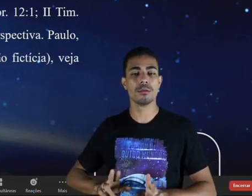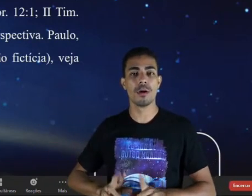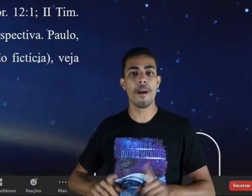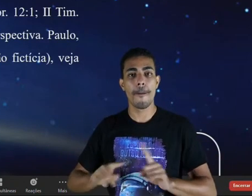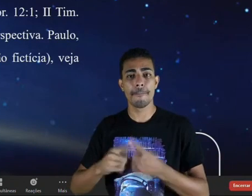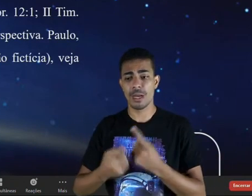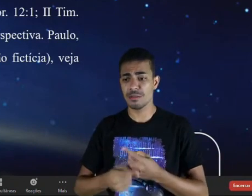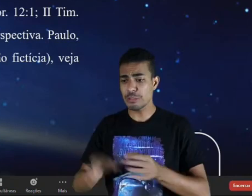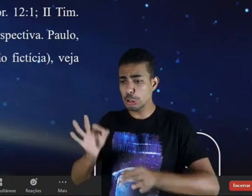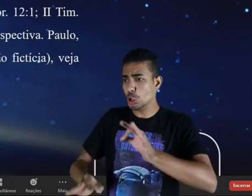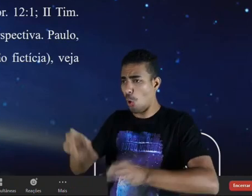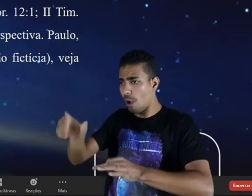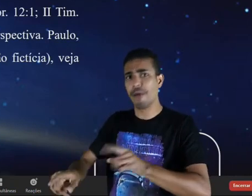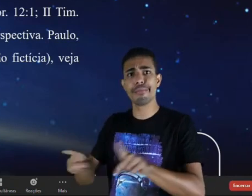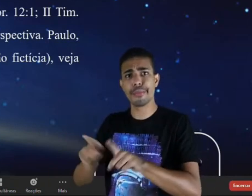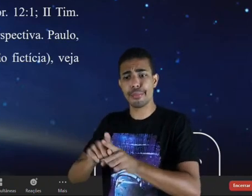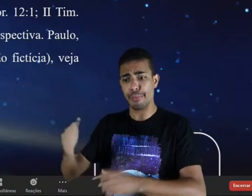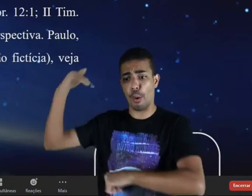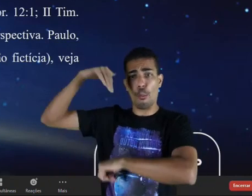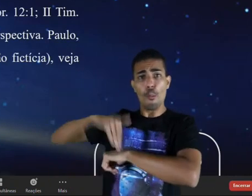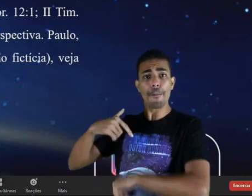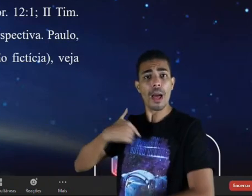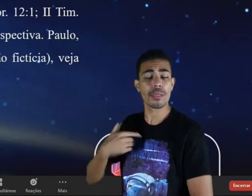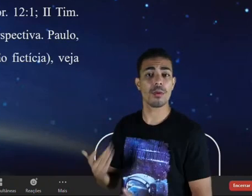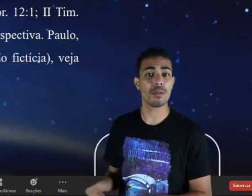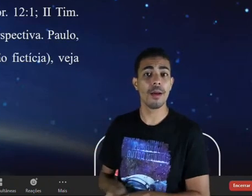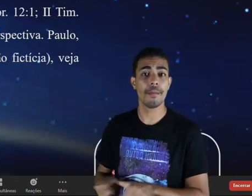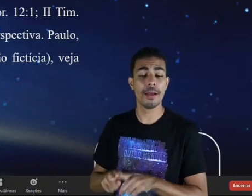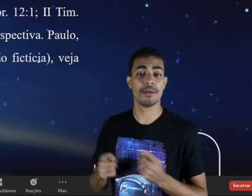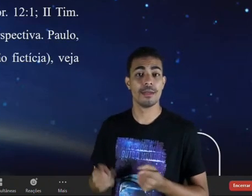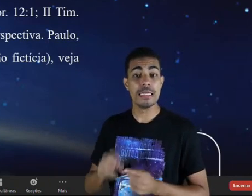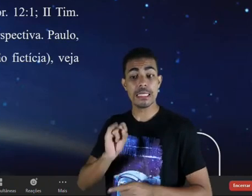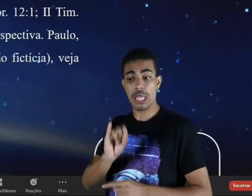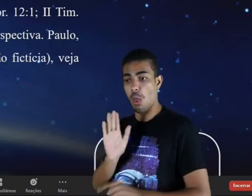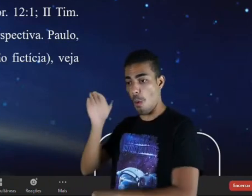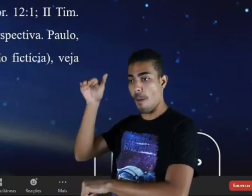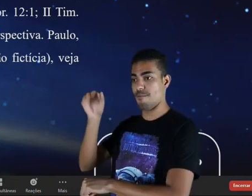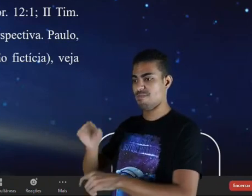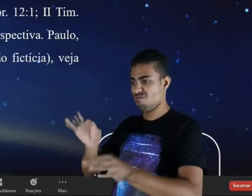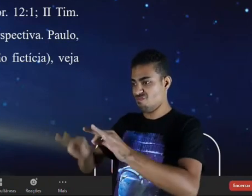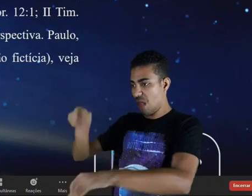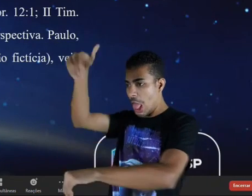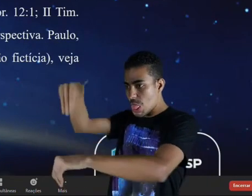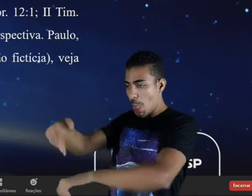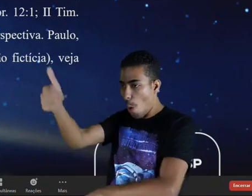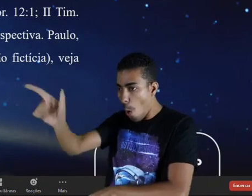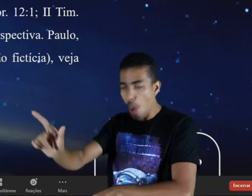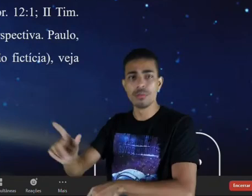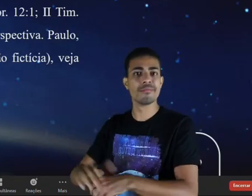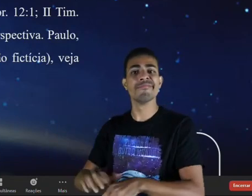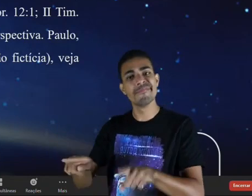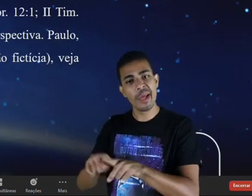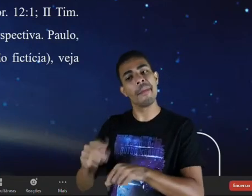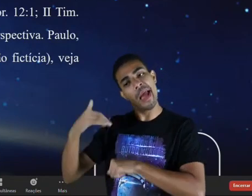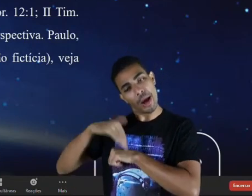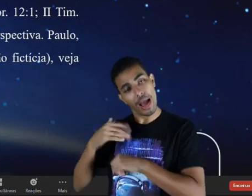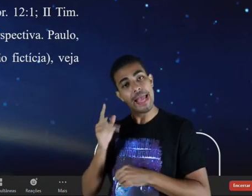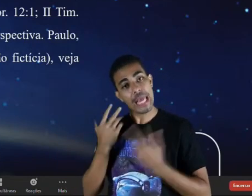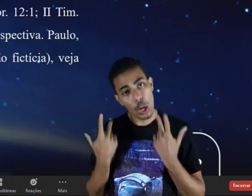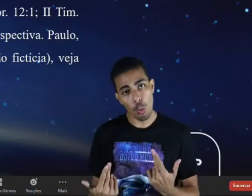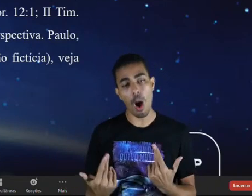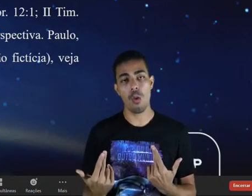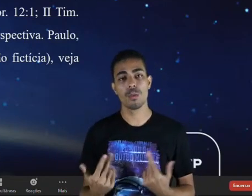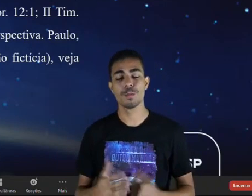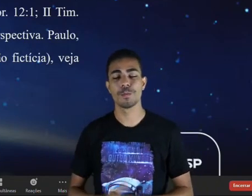si mesmo. E você que condena o outro, também está condenando a si. Aí, em determinado